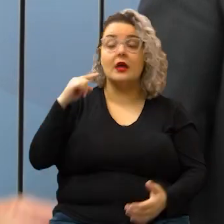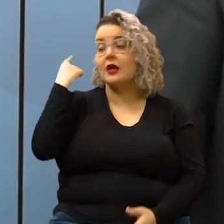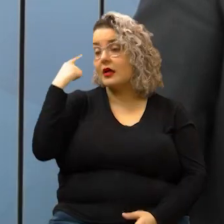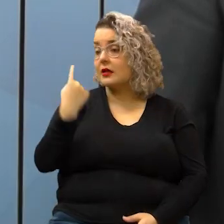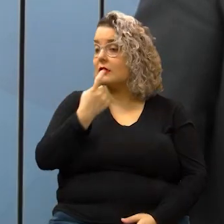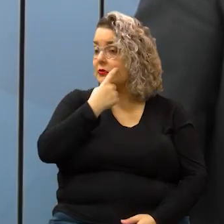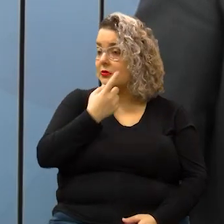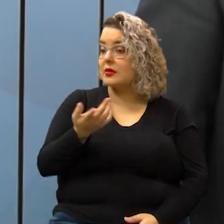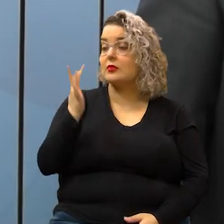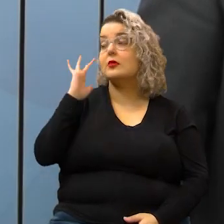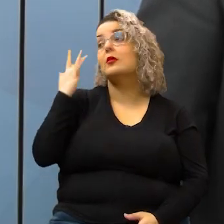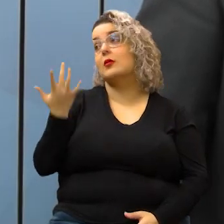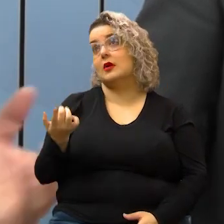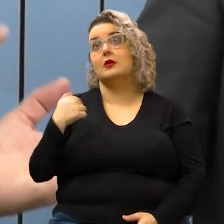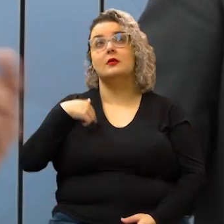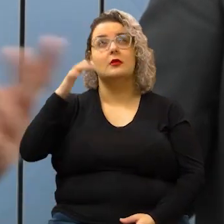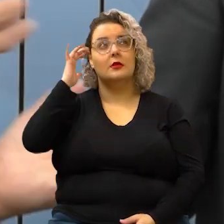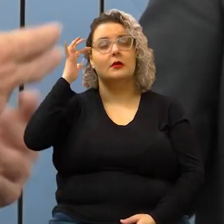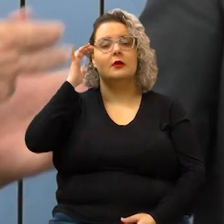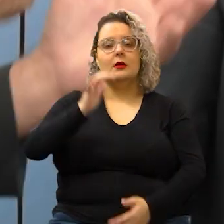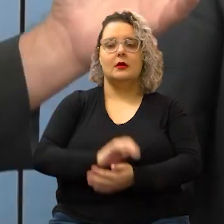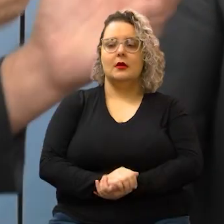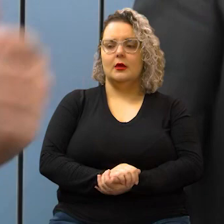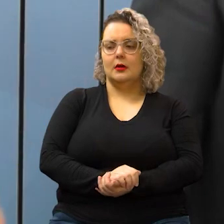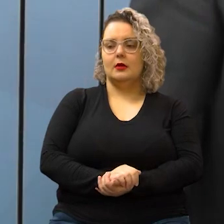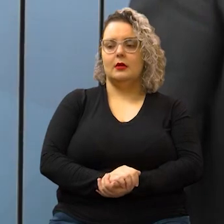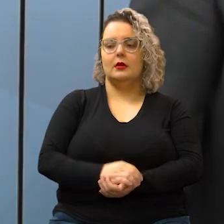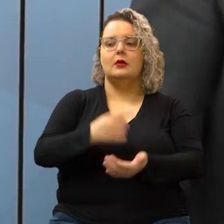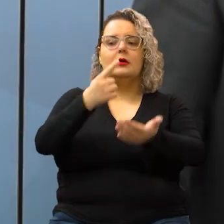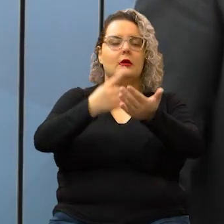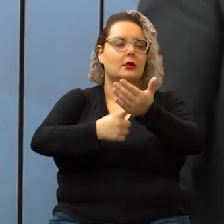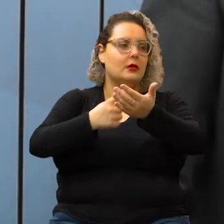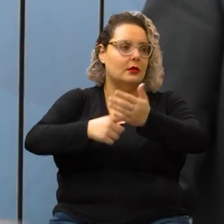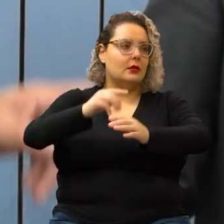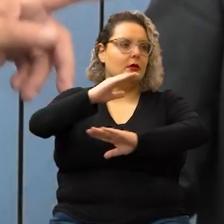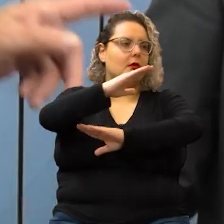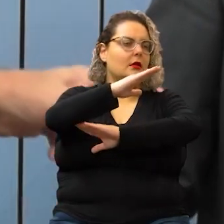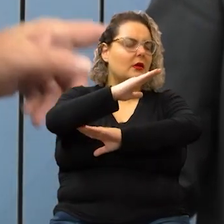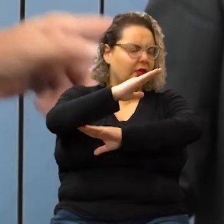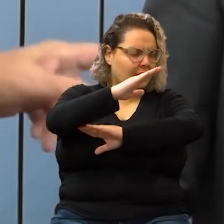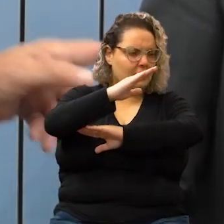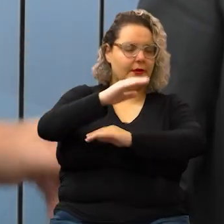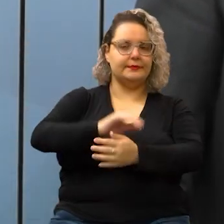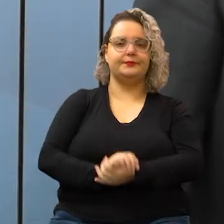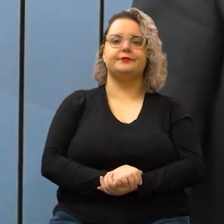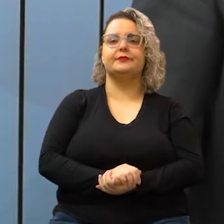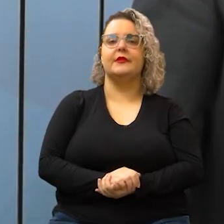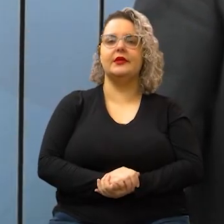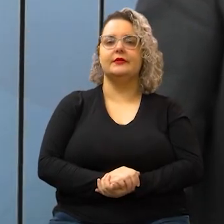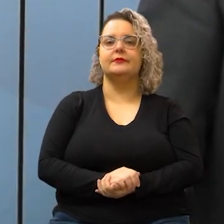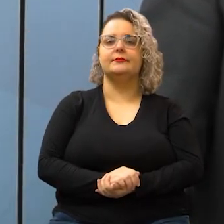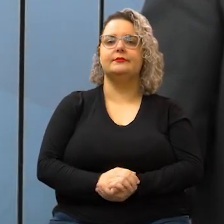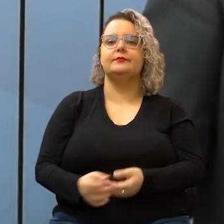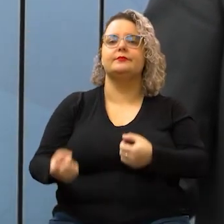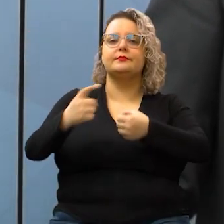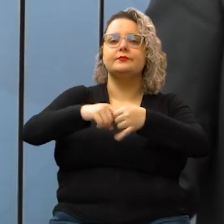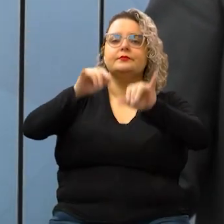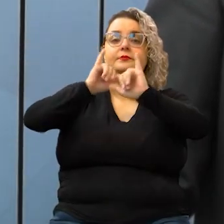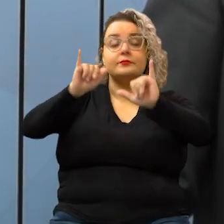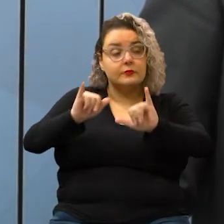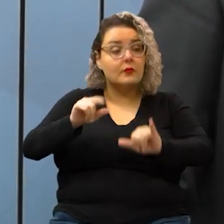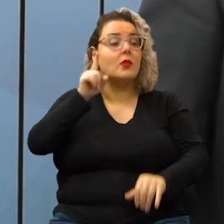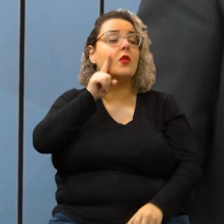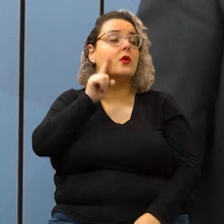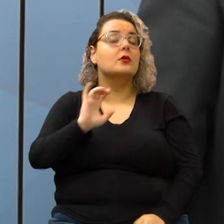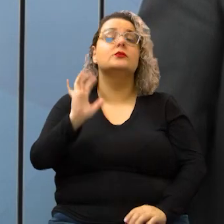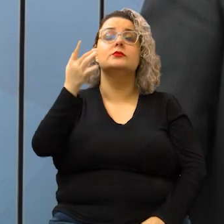aqui pensando que até de firmar um compromisso da Câmara de retomar essa campanha que foi feita em Americana aqui,